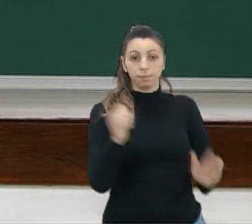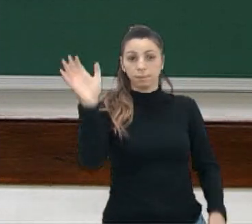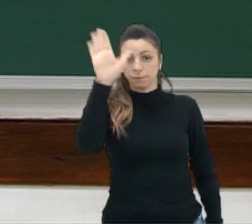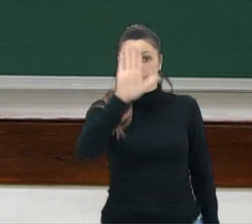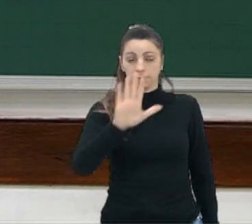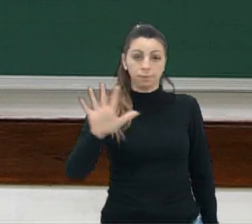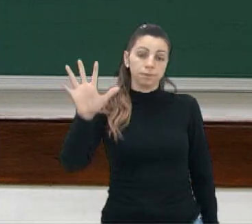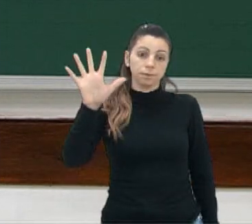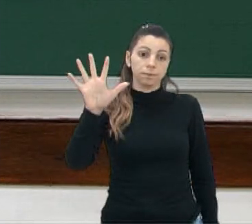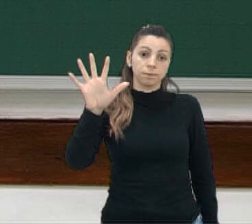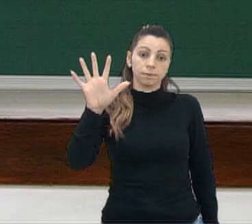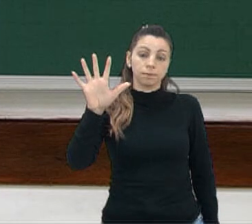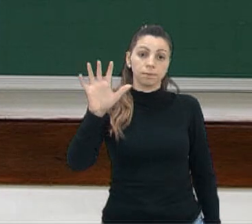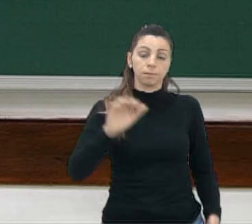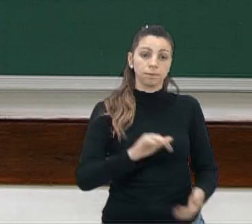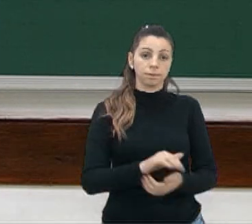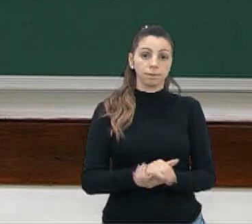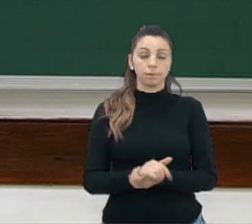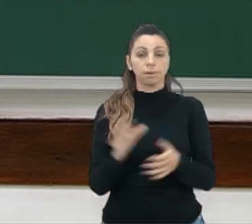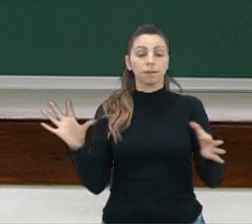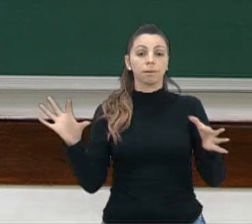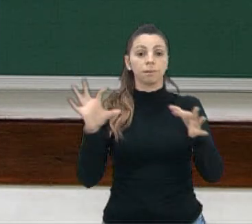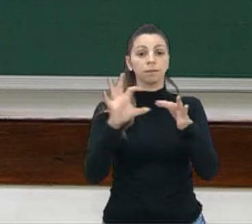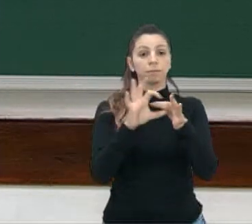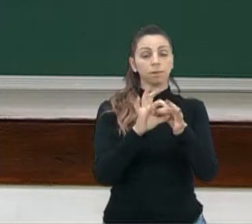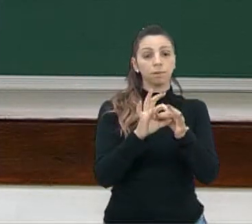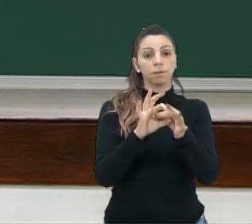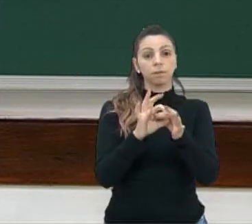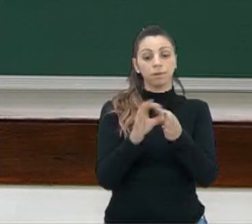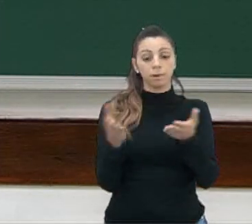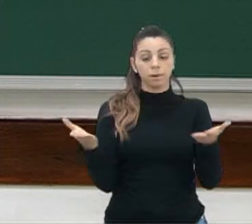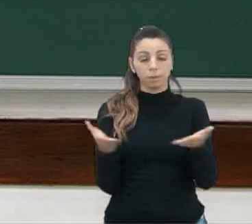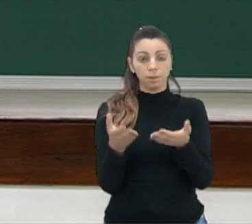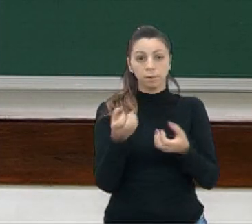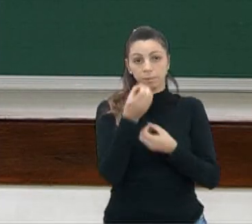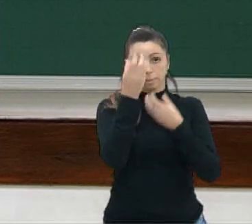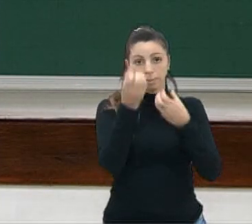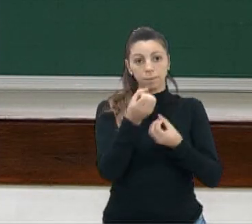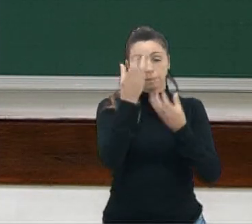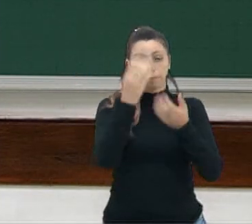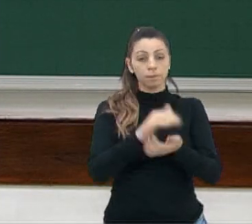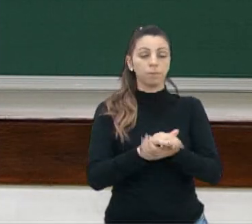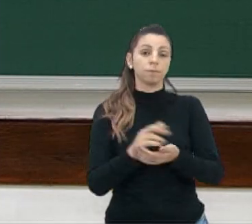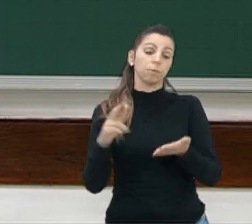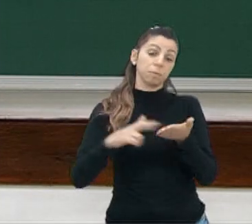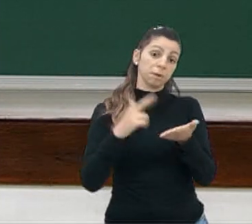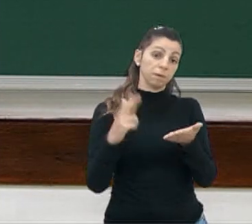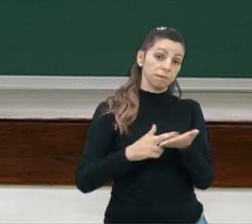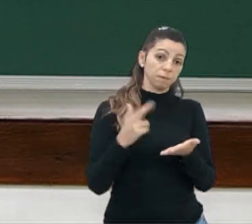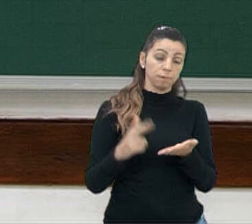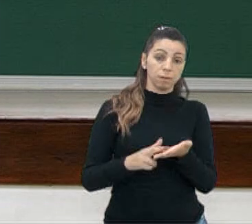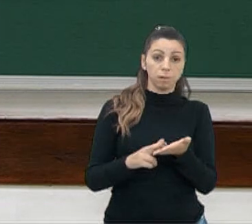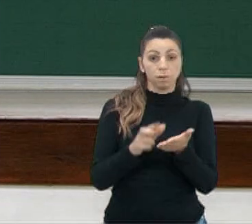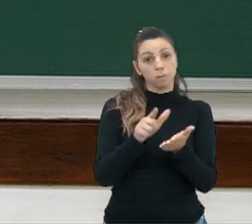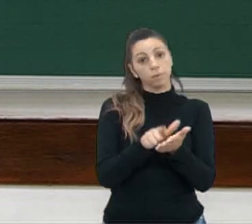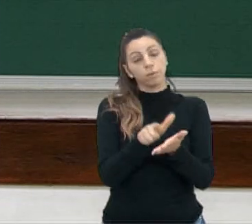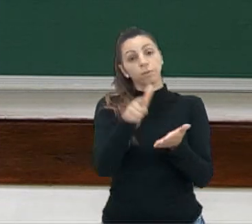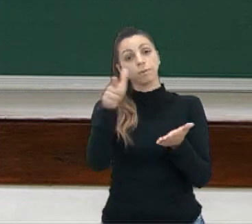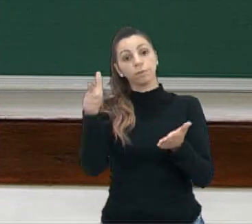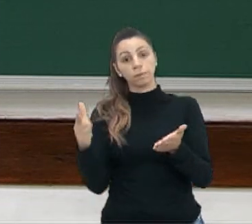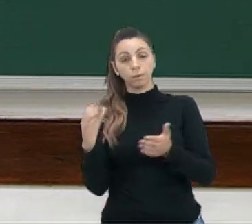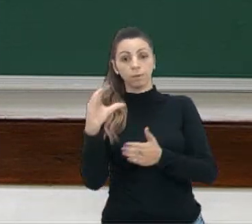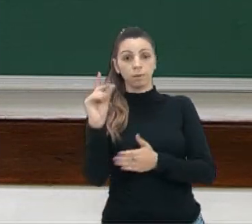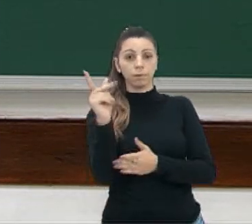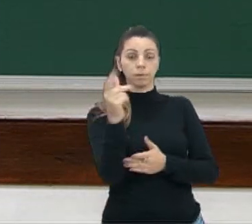charge, normalmente com o que está sendo vinculado no momento de informação, né? Ou seja, se fosse uma revista, ou seja, um jornal, a charge